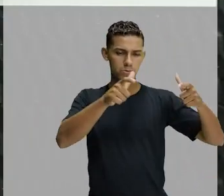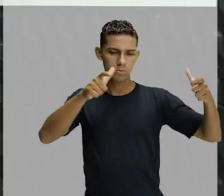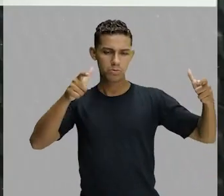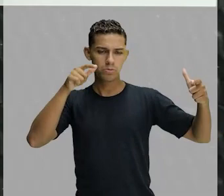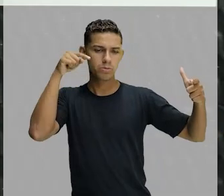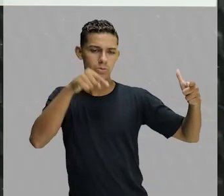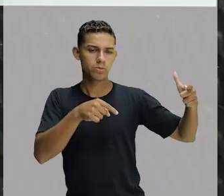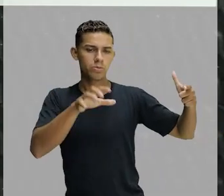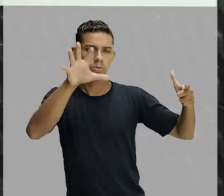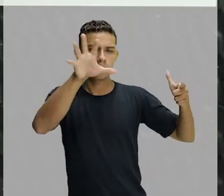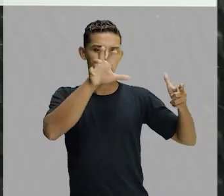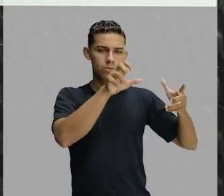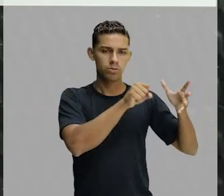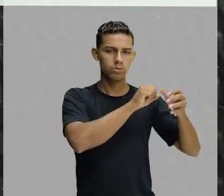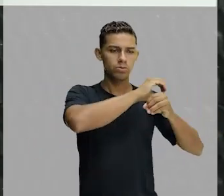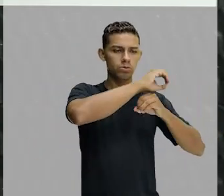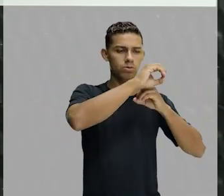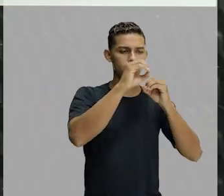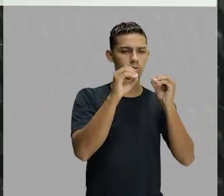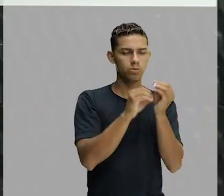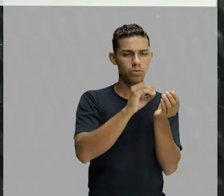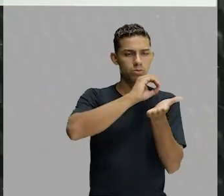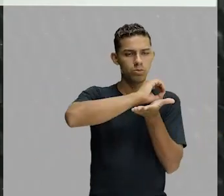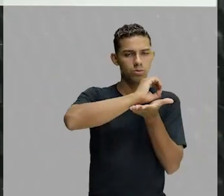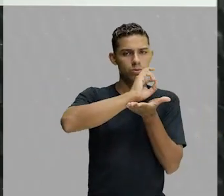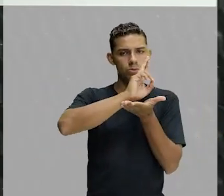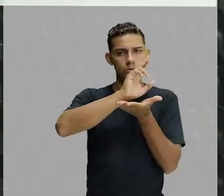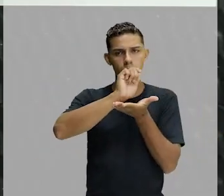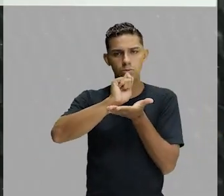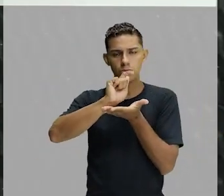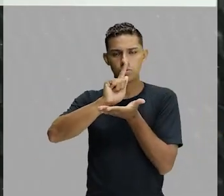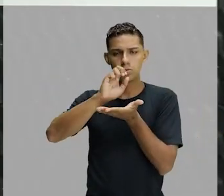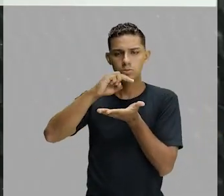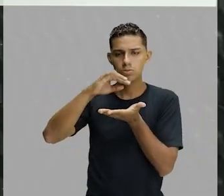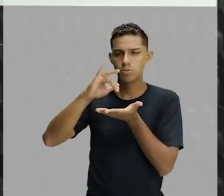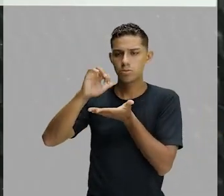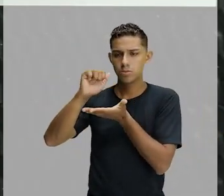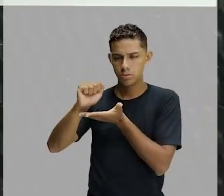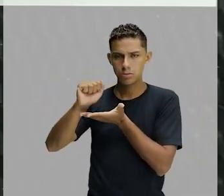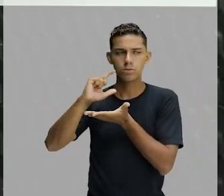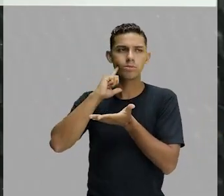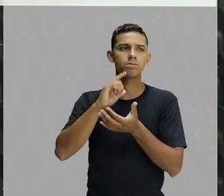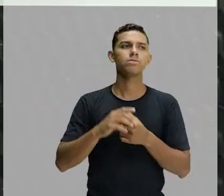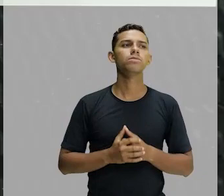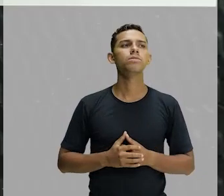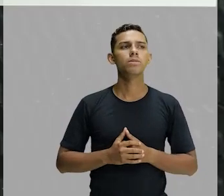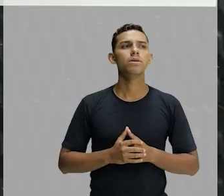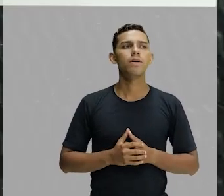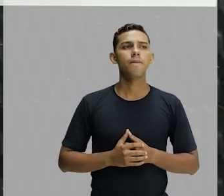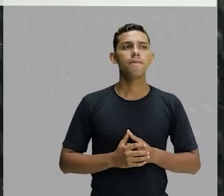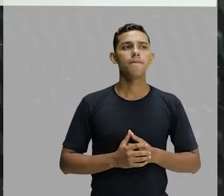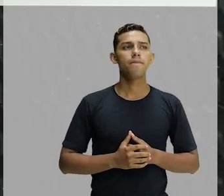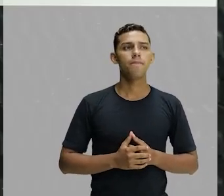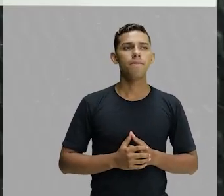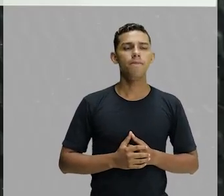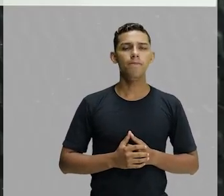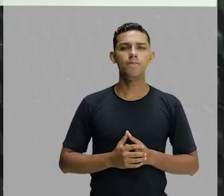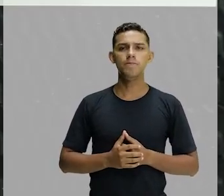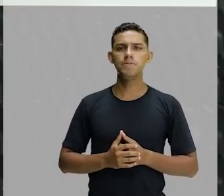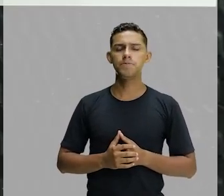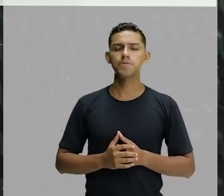de moléculas orgânicas e micronutrientes que serão ali utilizados para a produção